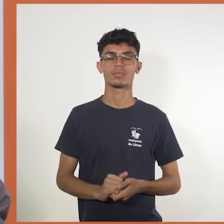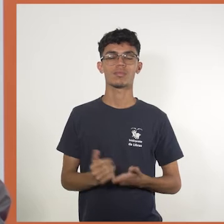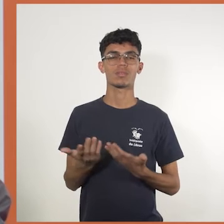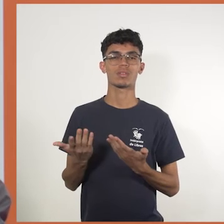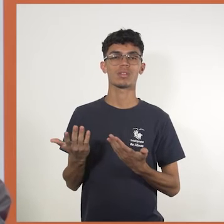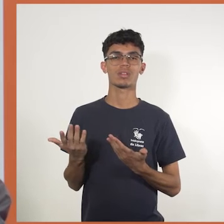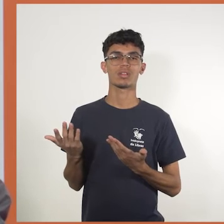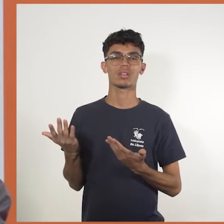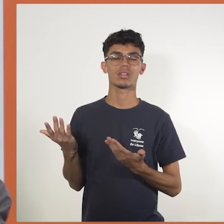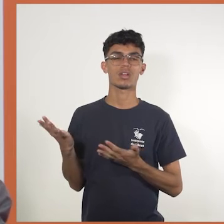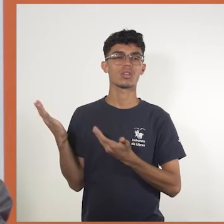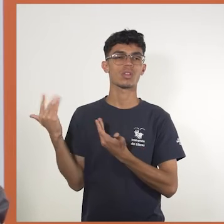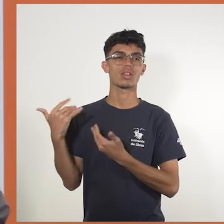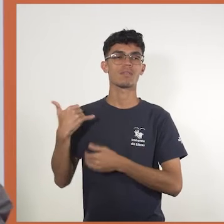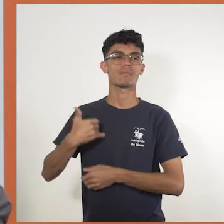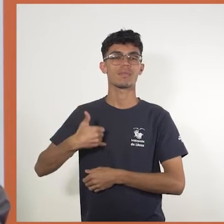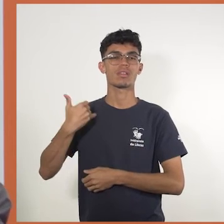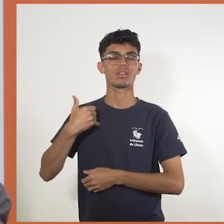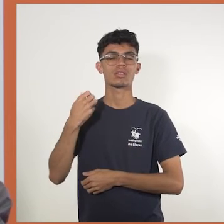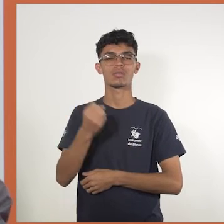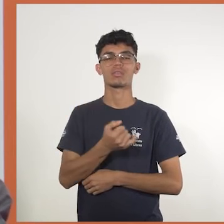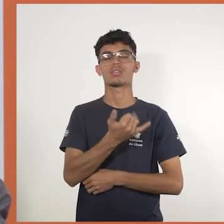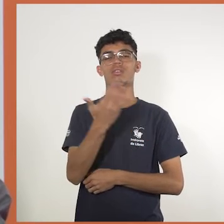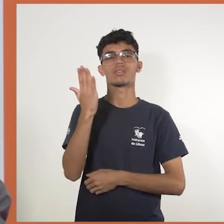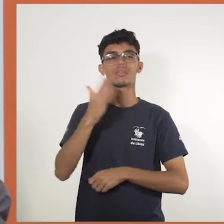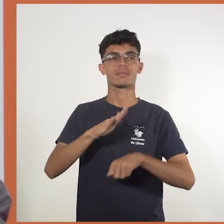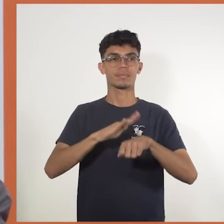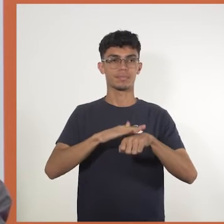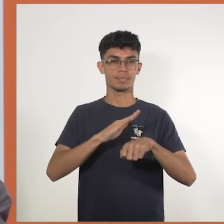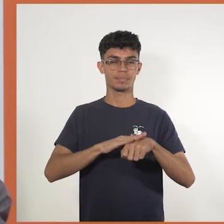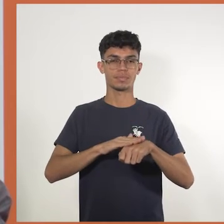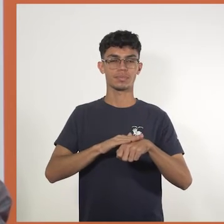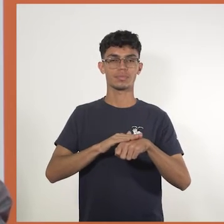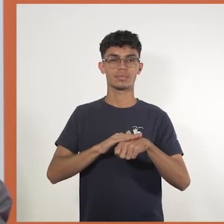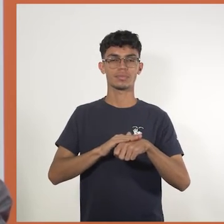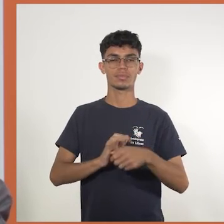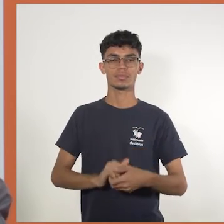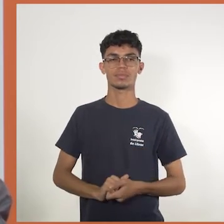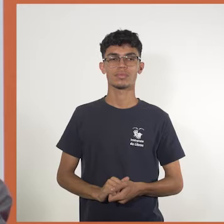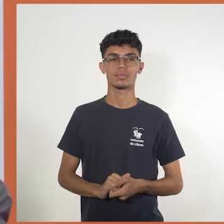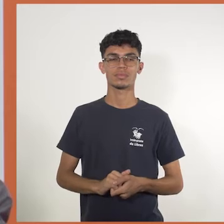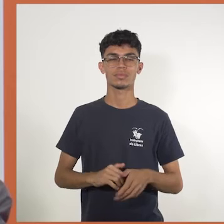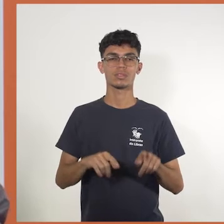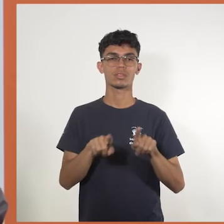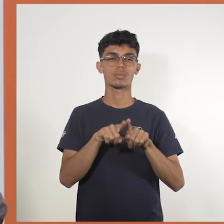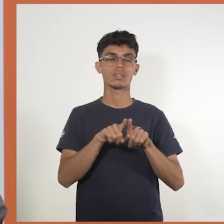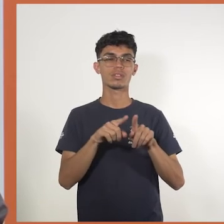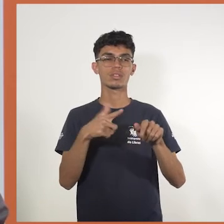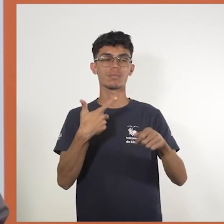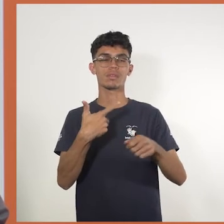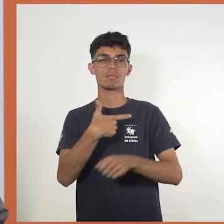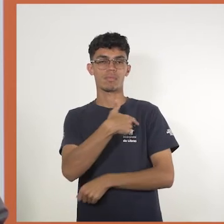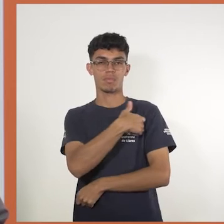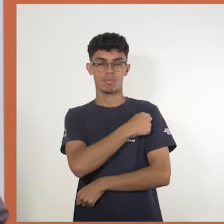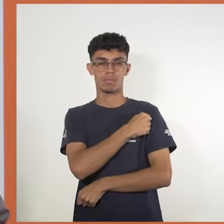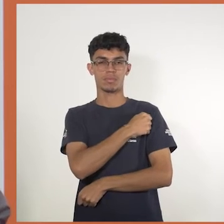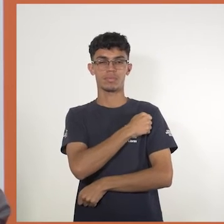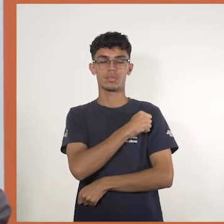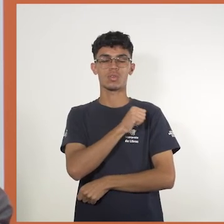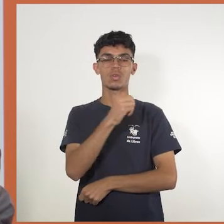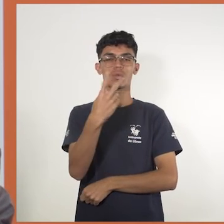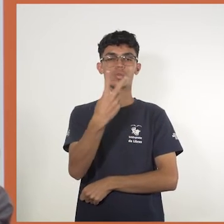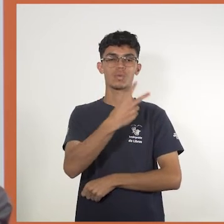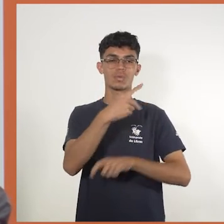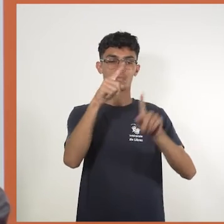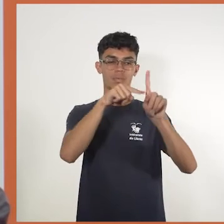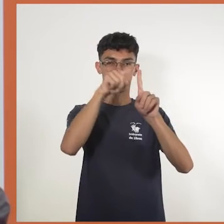óbitos por faixa etária, que a gente já vem fazendo, mas, sobretudo, o impacto da vacinação. Então, os dois gráficos que eu acho que nós mostramos